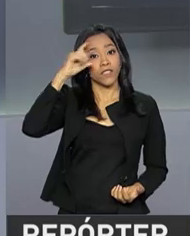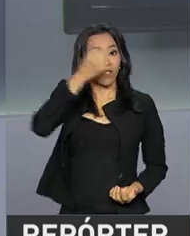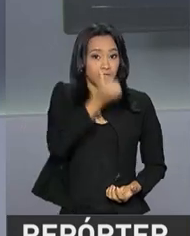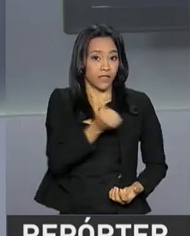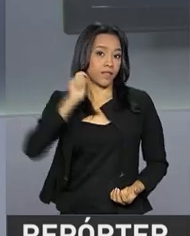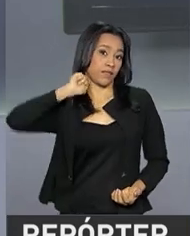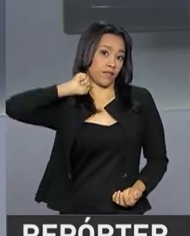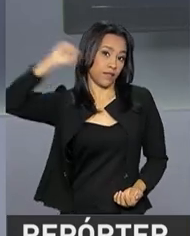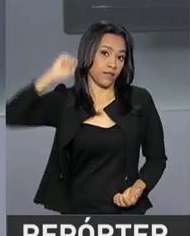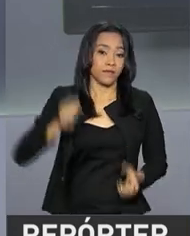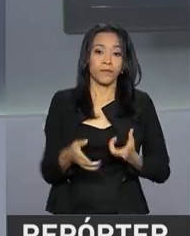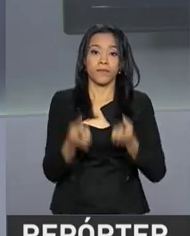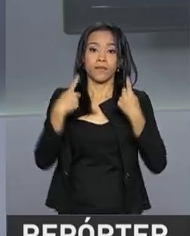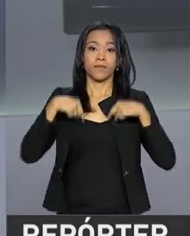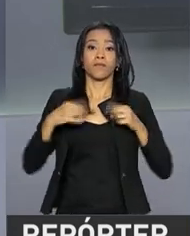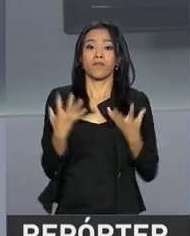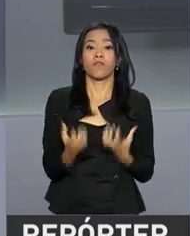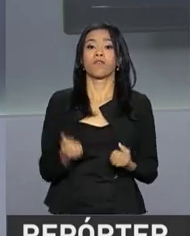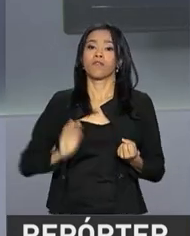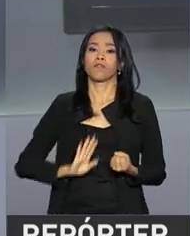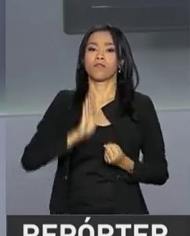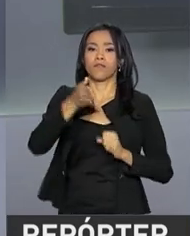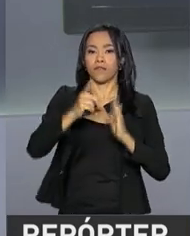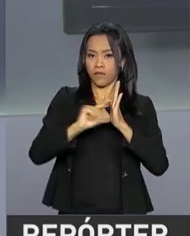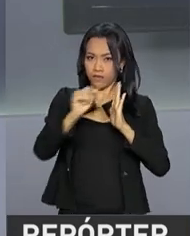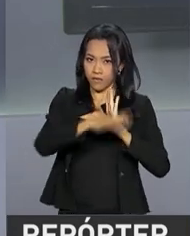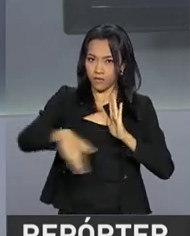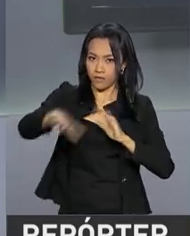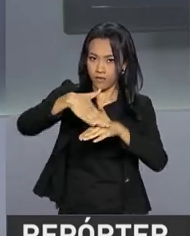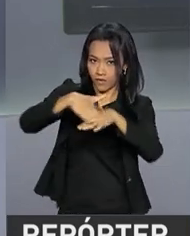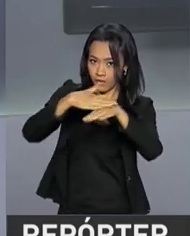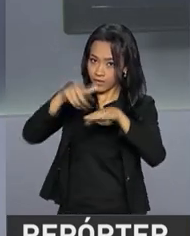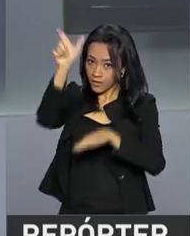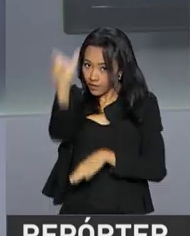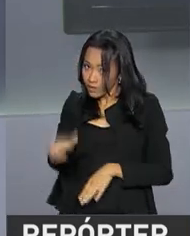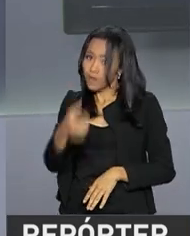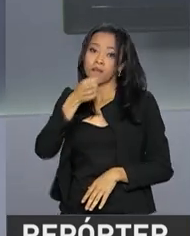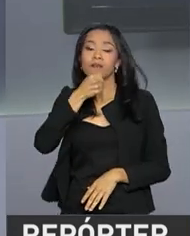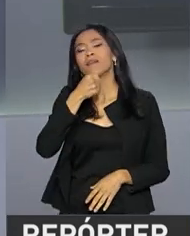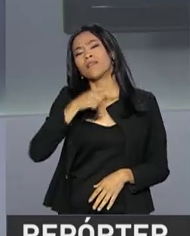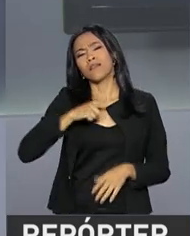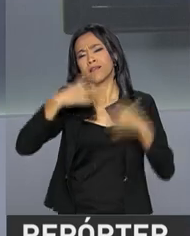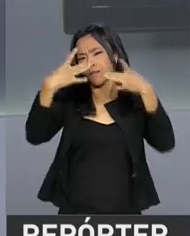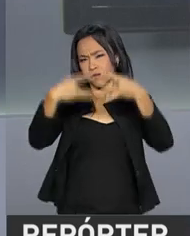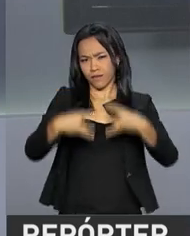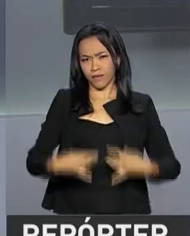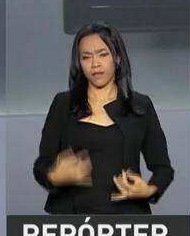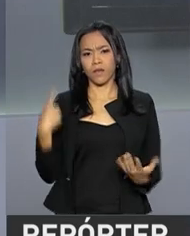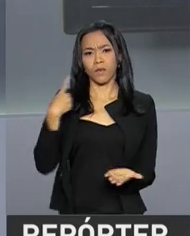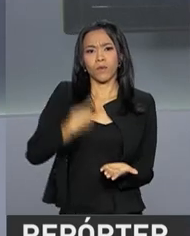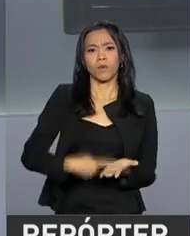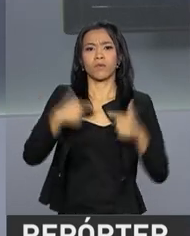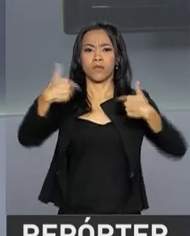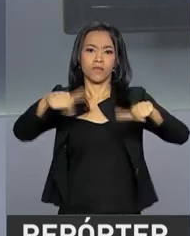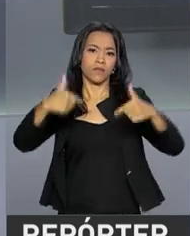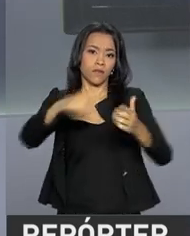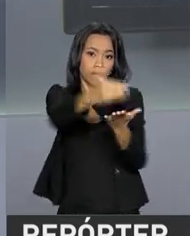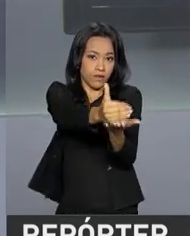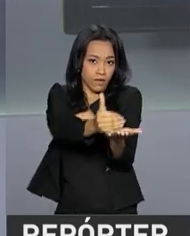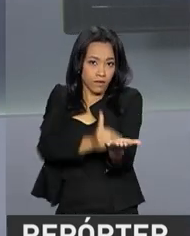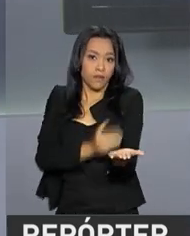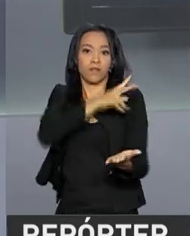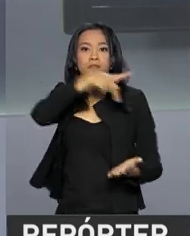abril. E nós vamos agora ao Palácio do Planalto conversar ao vivo com o repórter Ney Pereira, que tem os detalhes da agenda do presidente Michel